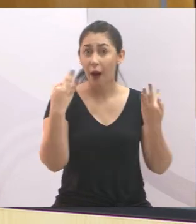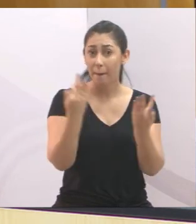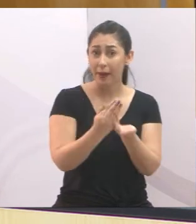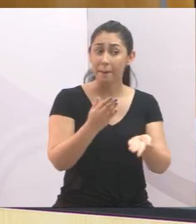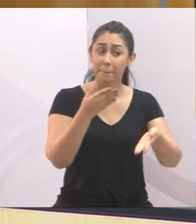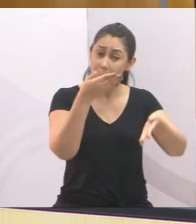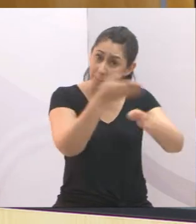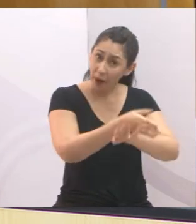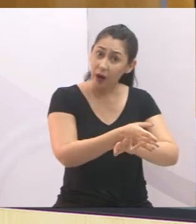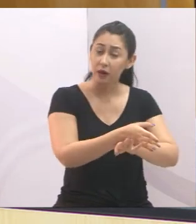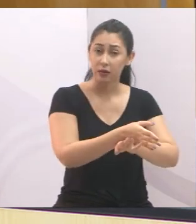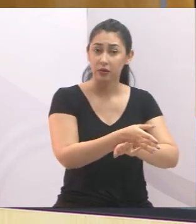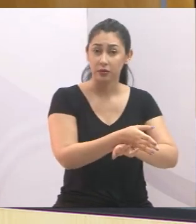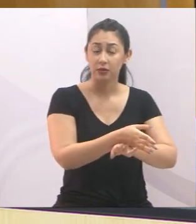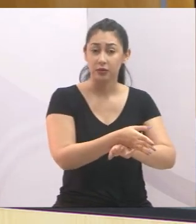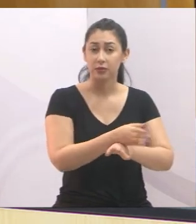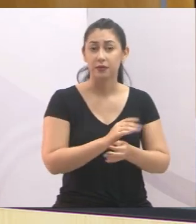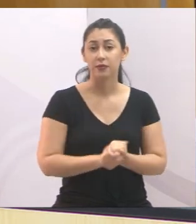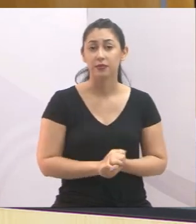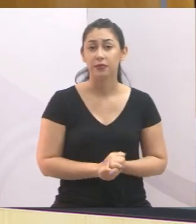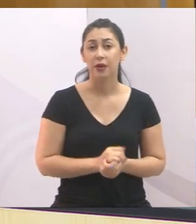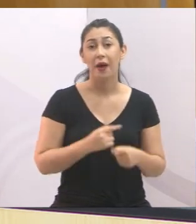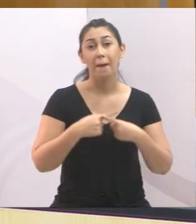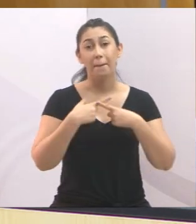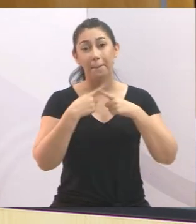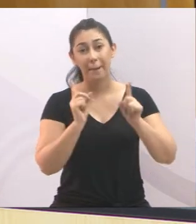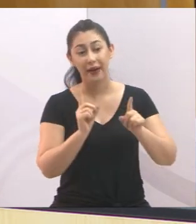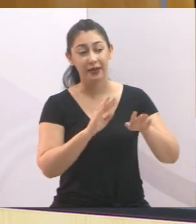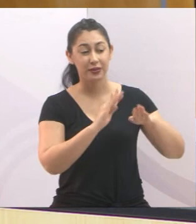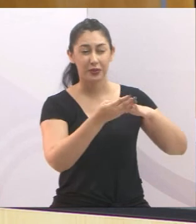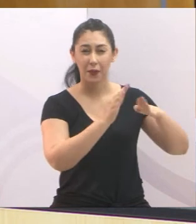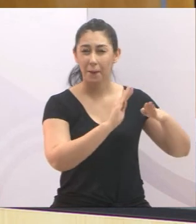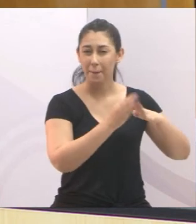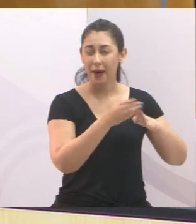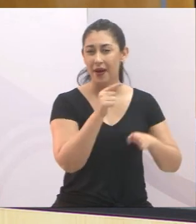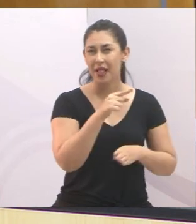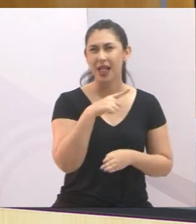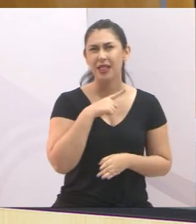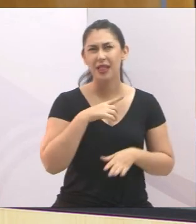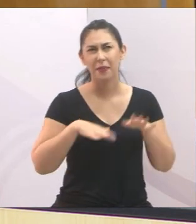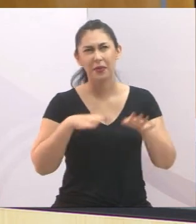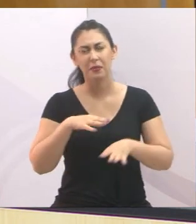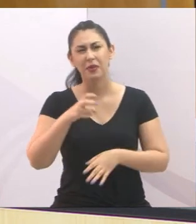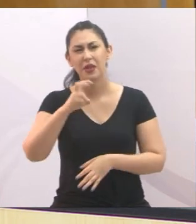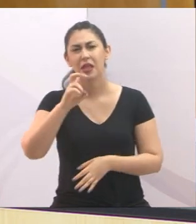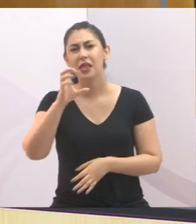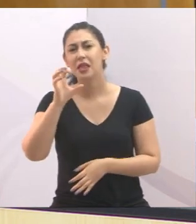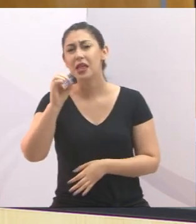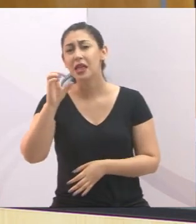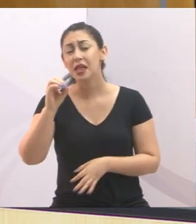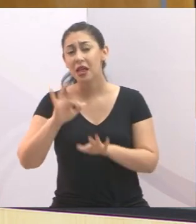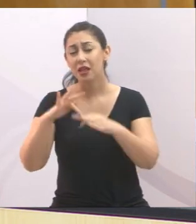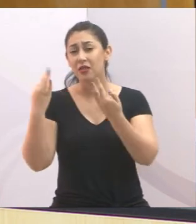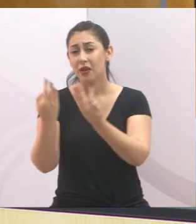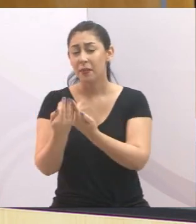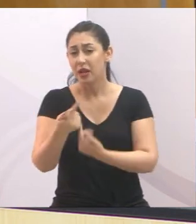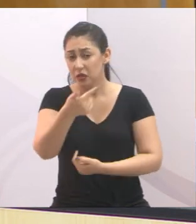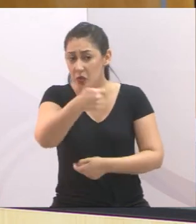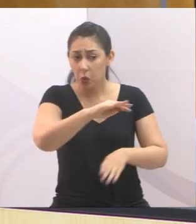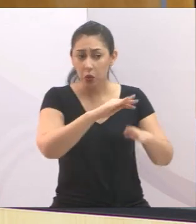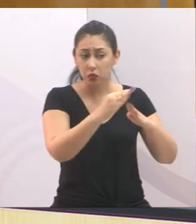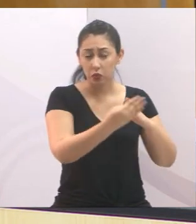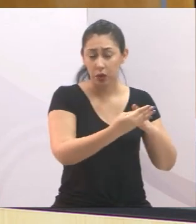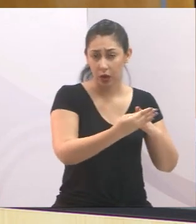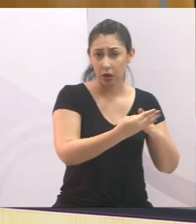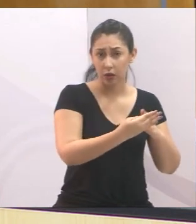Casa Minha Vida, sendo que na comunidade Lagoa Azul 2 encontram-se cerca de 500 famílias e na comunidade Quilombo Coração